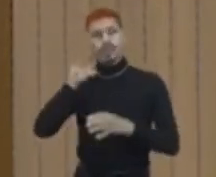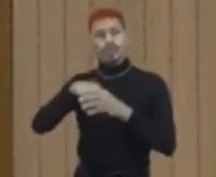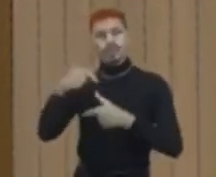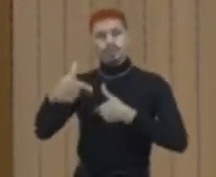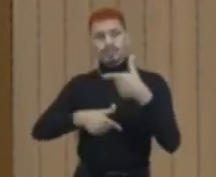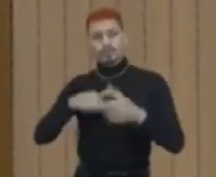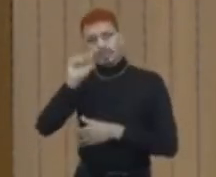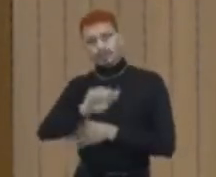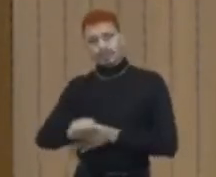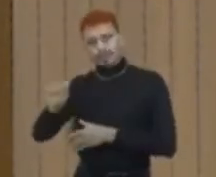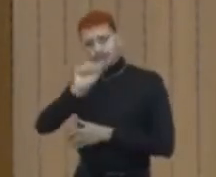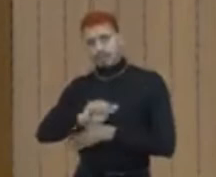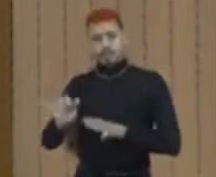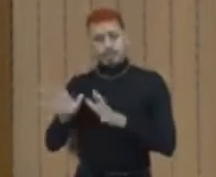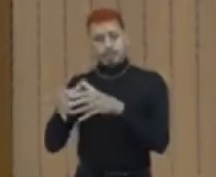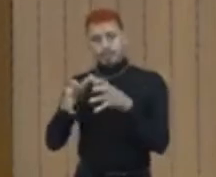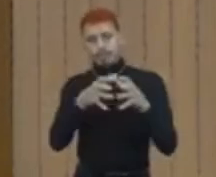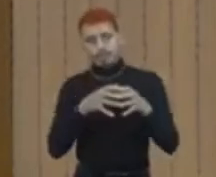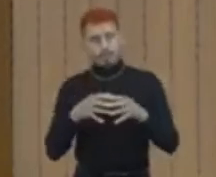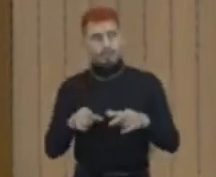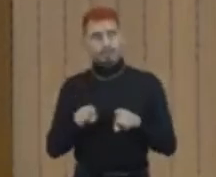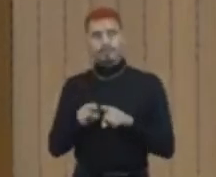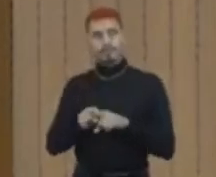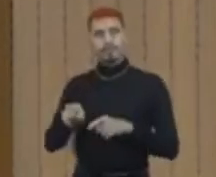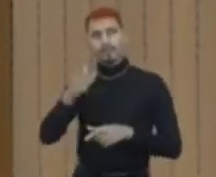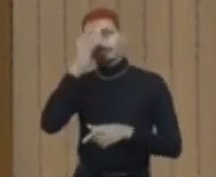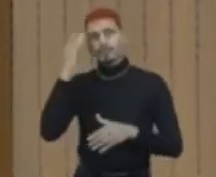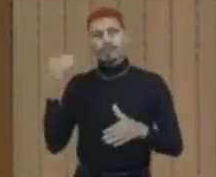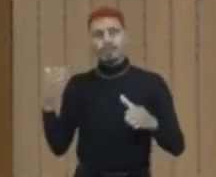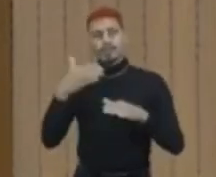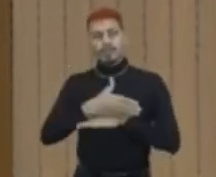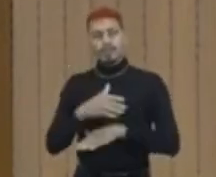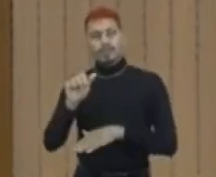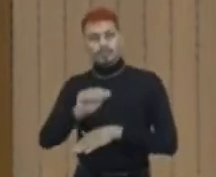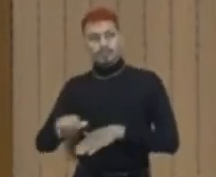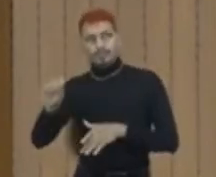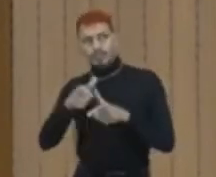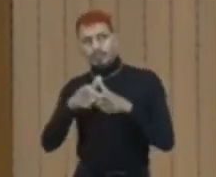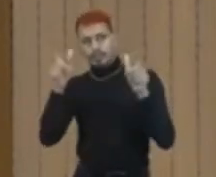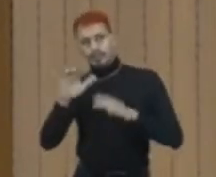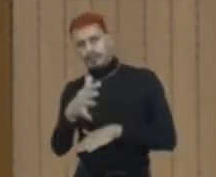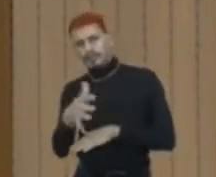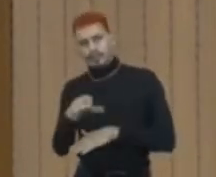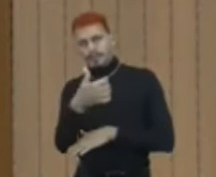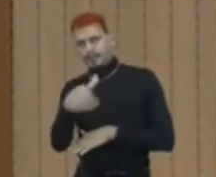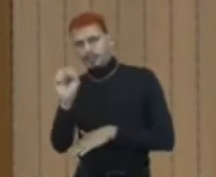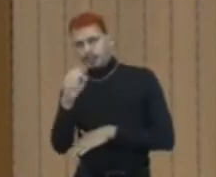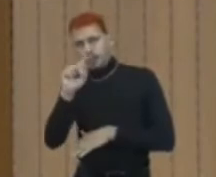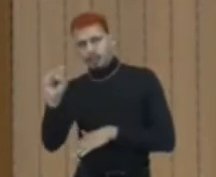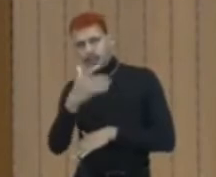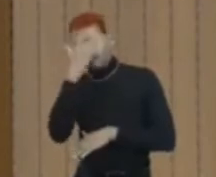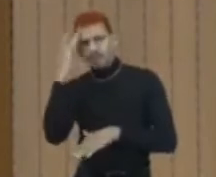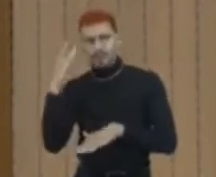representantes de associações de classe e os seus associados, a maior associação com aproximadamente 18 mil